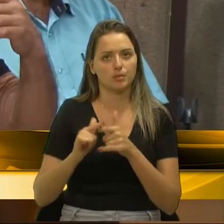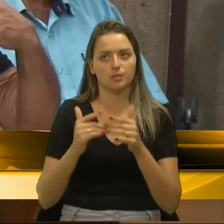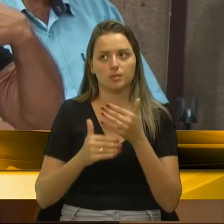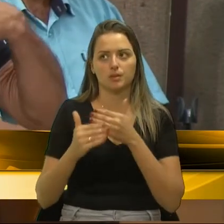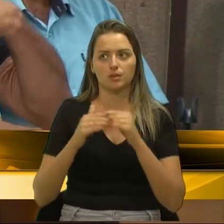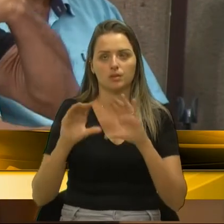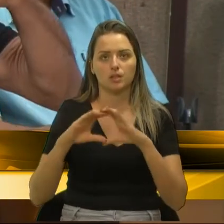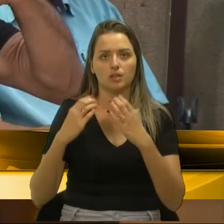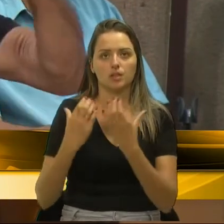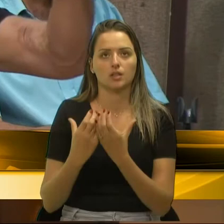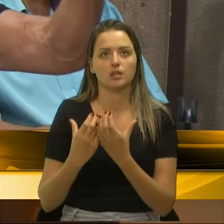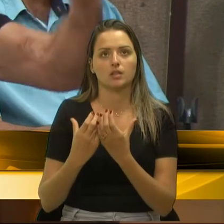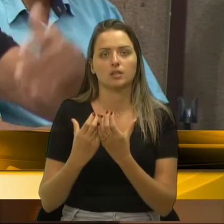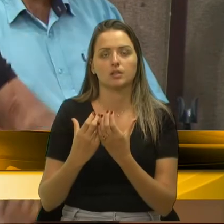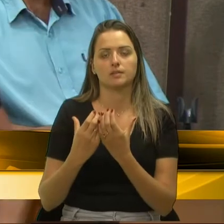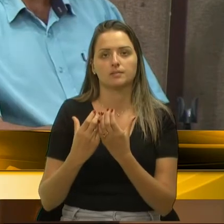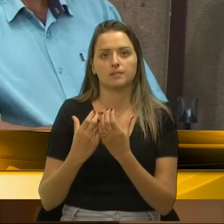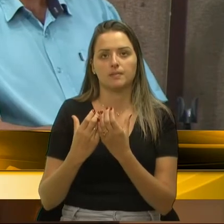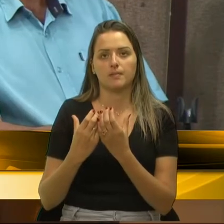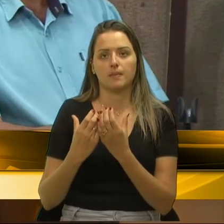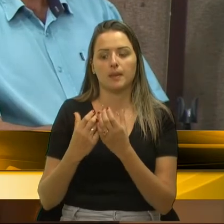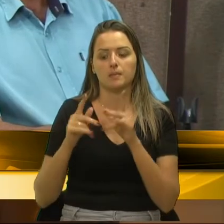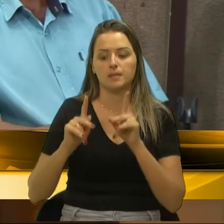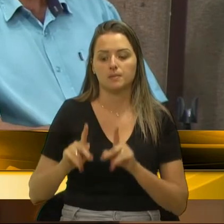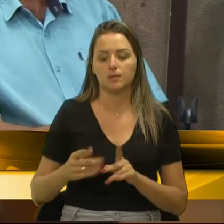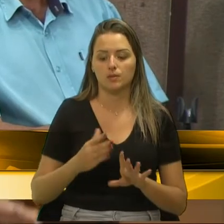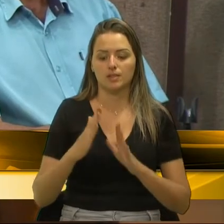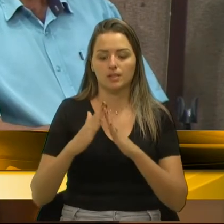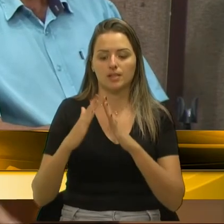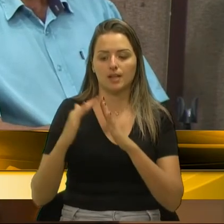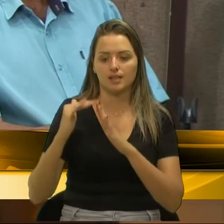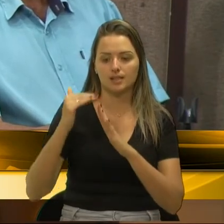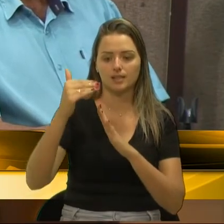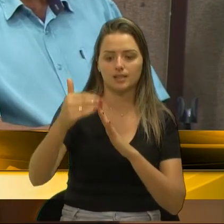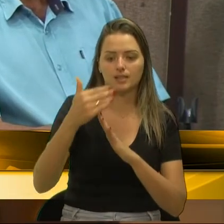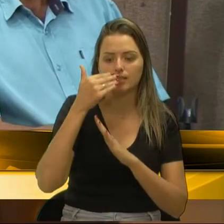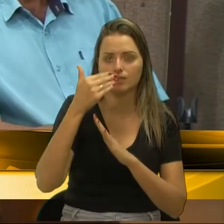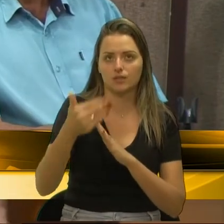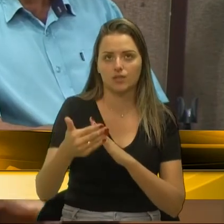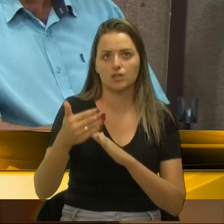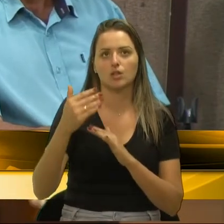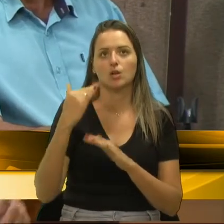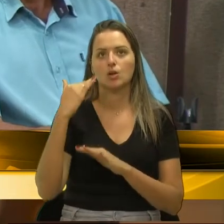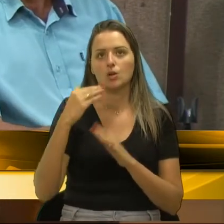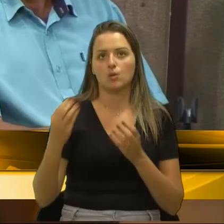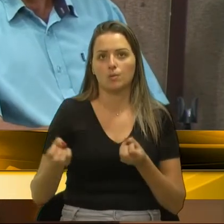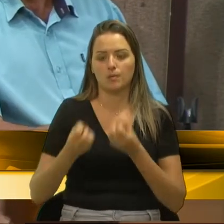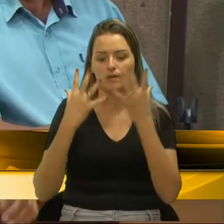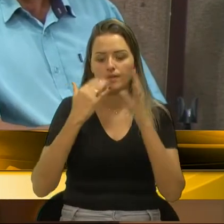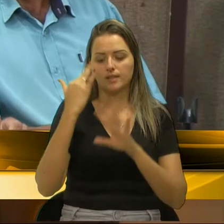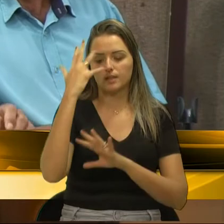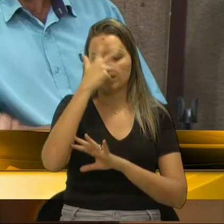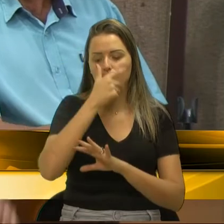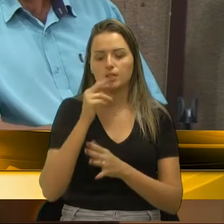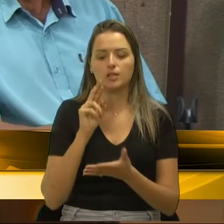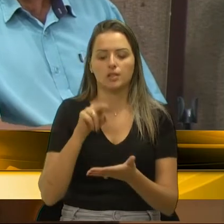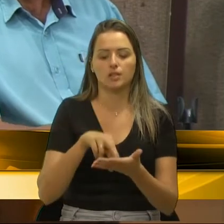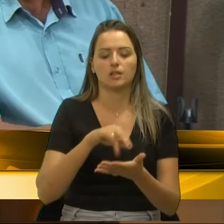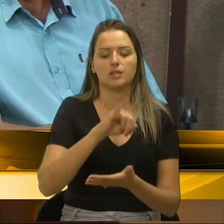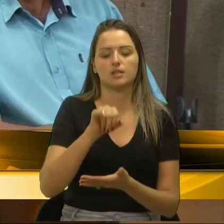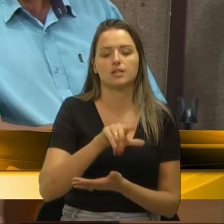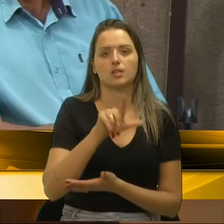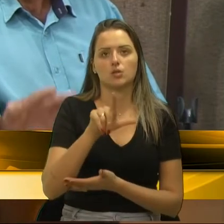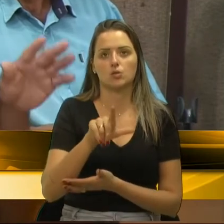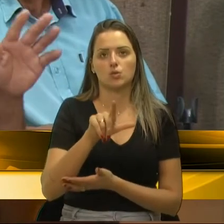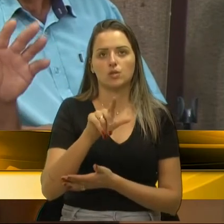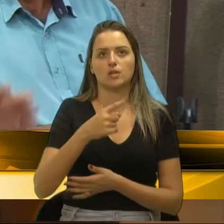mora à frente de Fazenda Souza. Uma festa muito linda, uma festa que vai se realizar agora em julho,